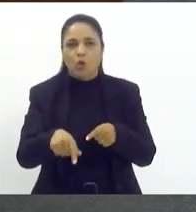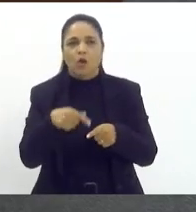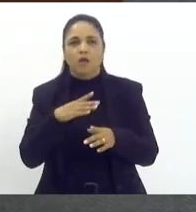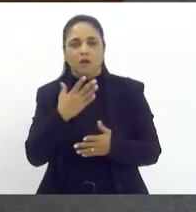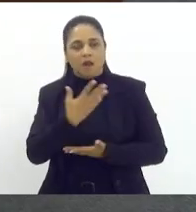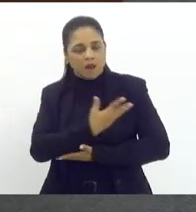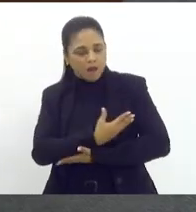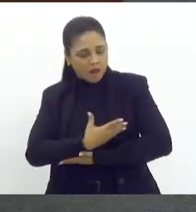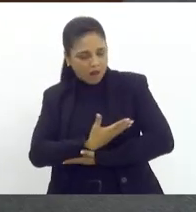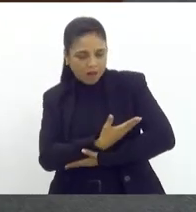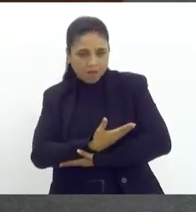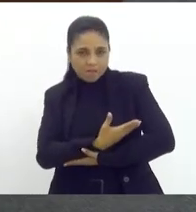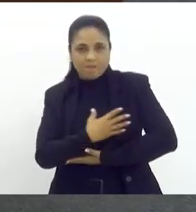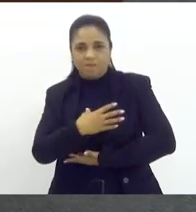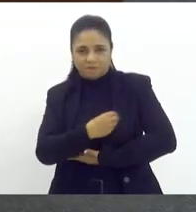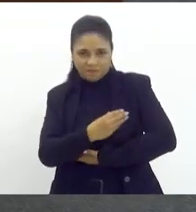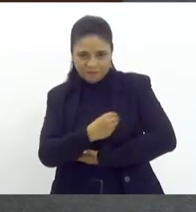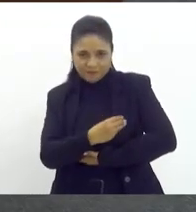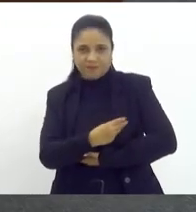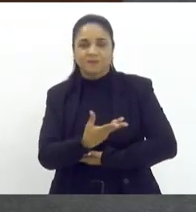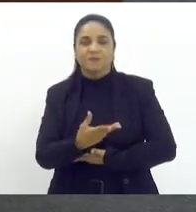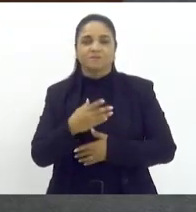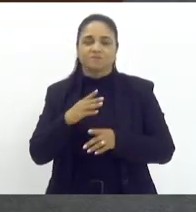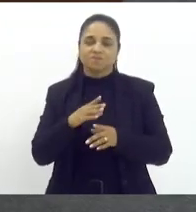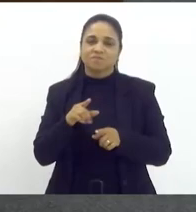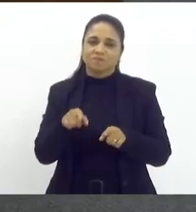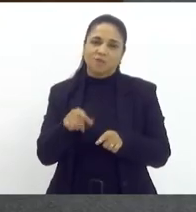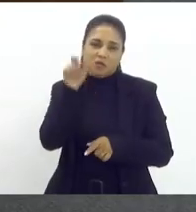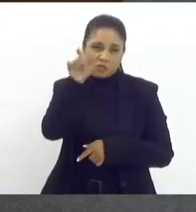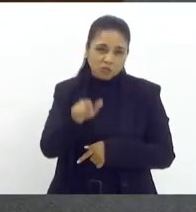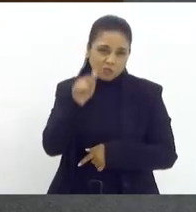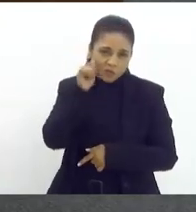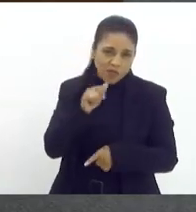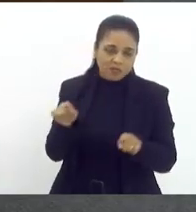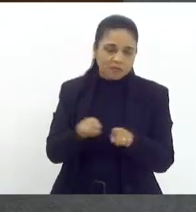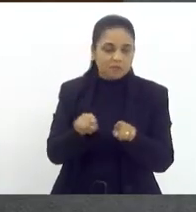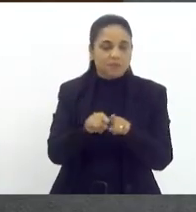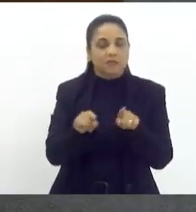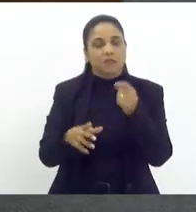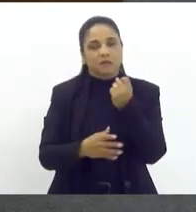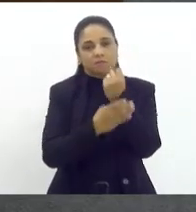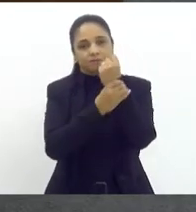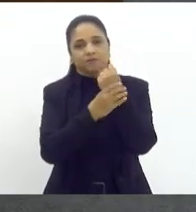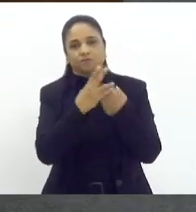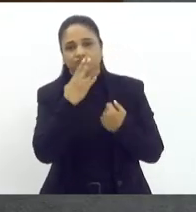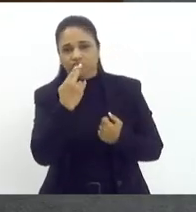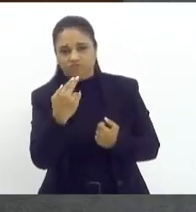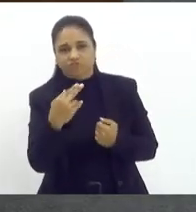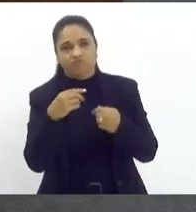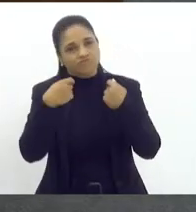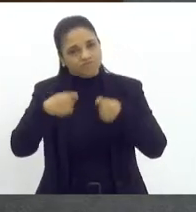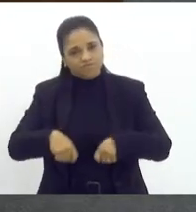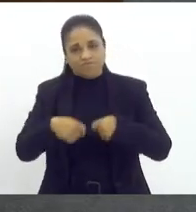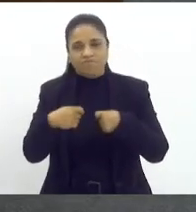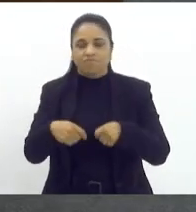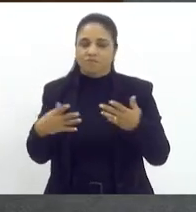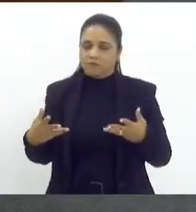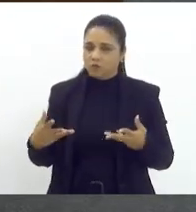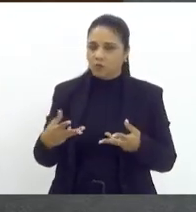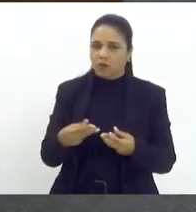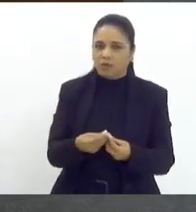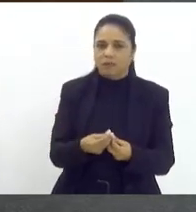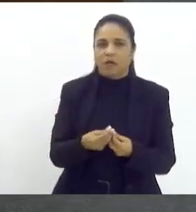patrimônio aí não só das nossas mulheres mas que Garanta para as nossas crianças a nutrição necessária e de qualidade